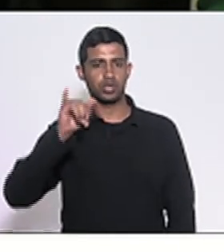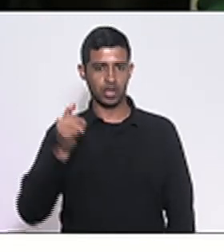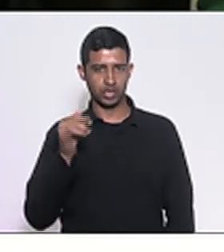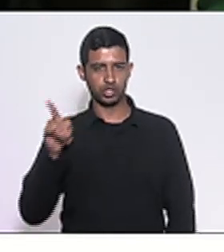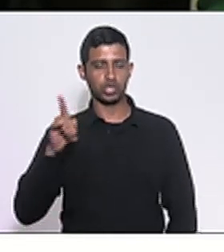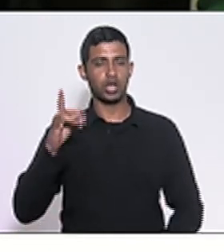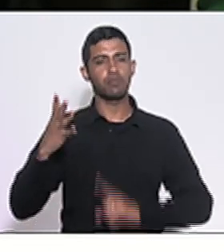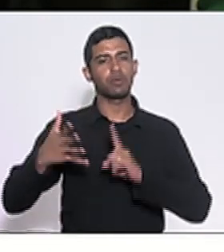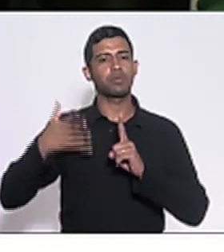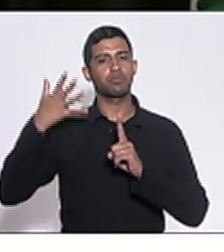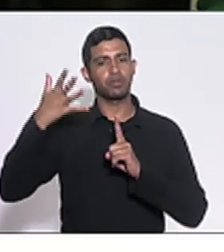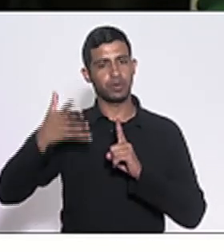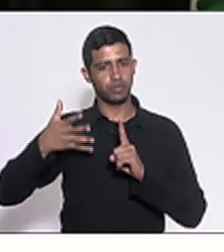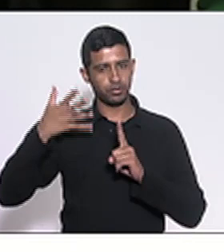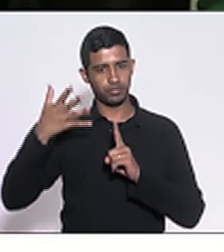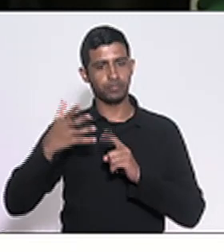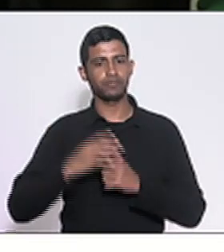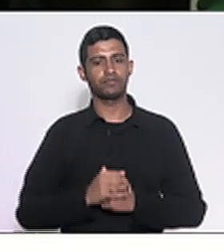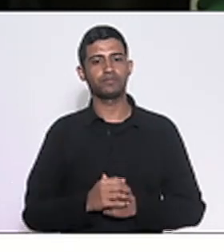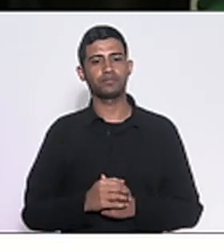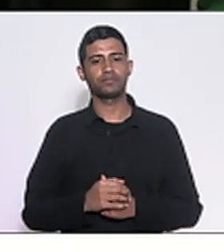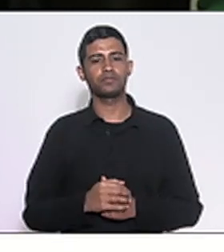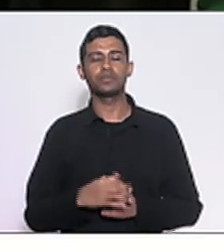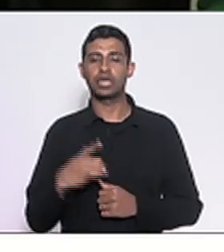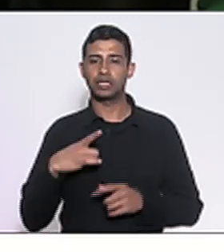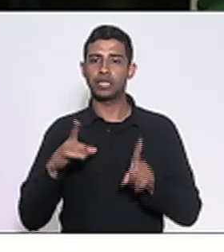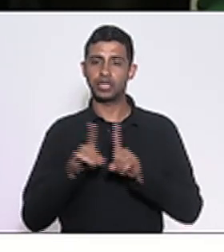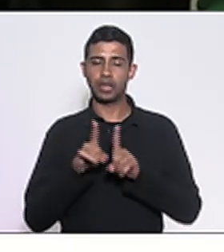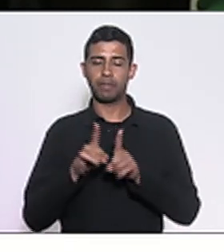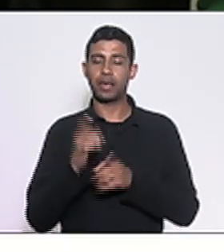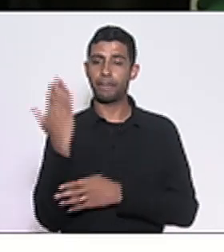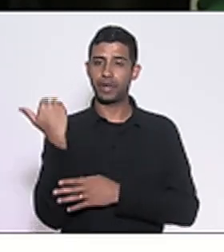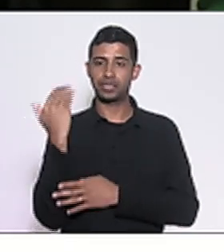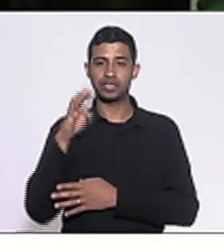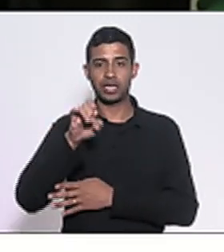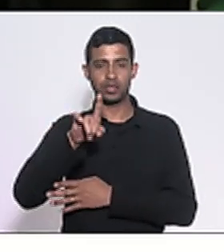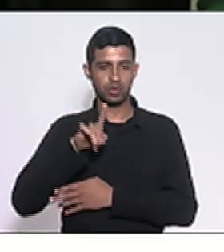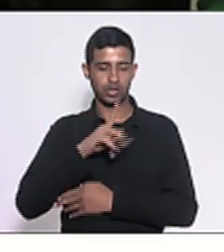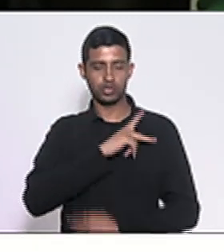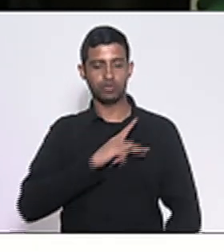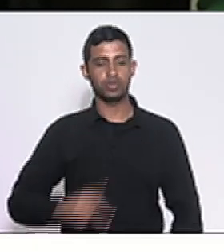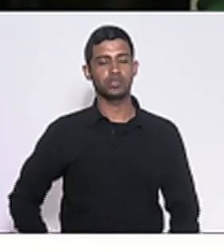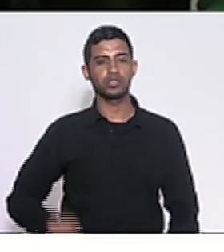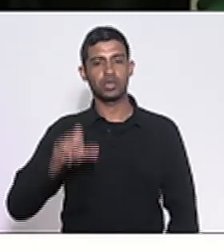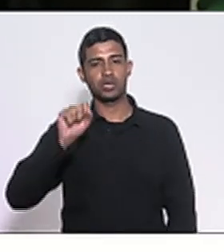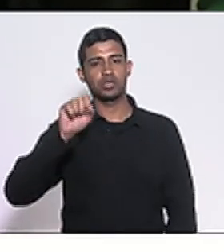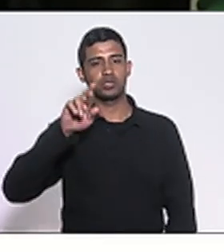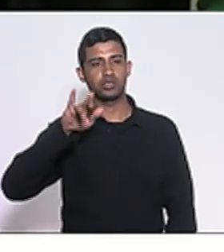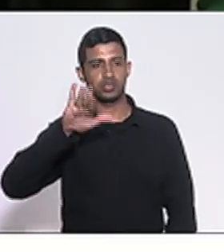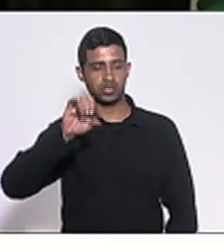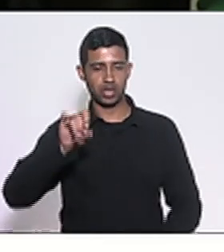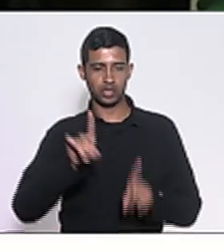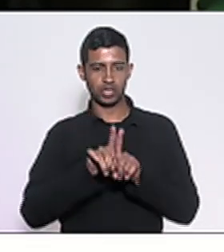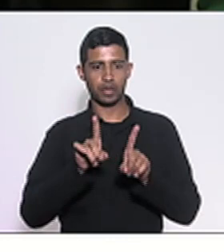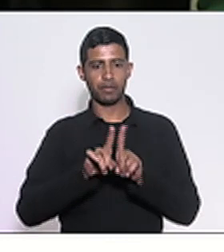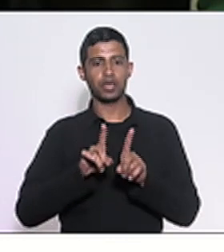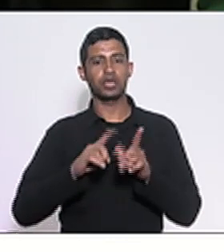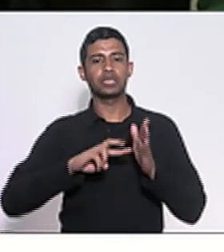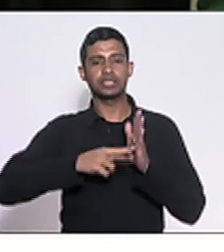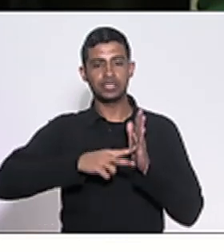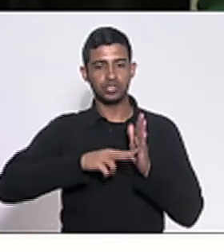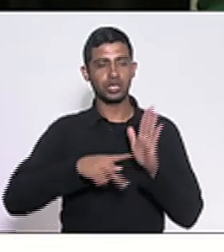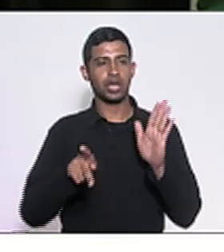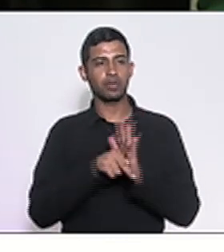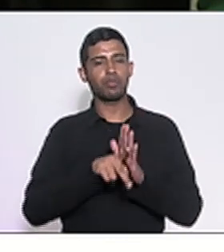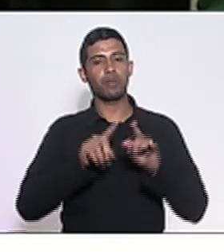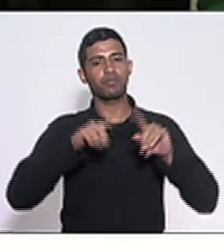seguida de uma intervenção também do ex-presidente Sérgio Rosa e também do Sindicato dos Servidores. A